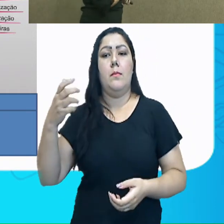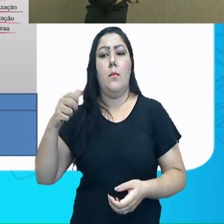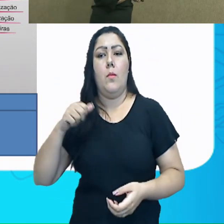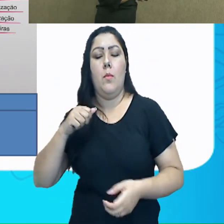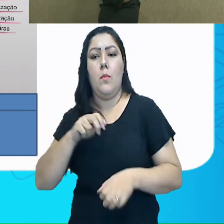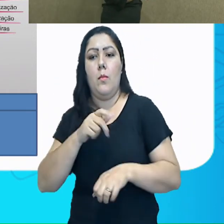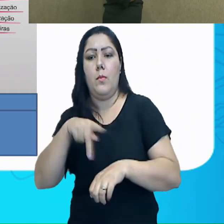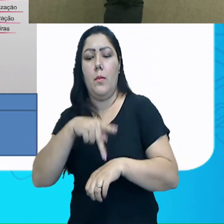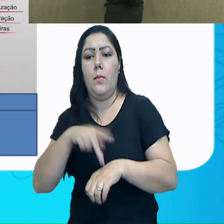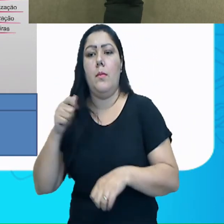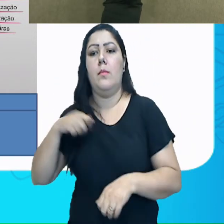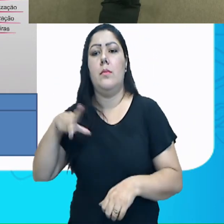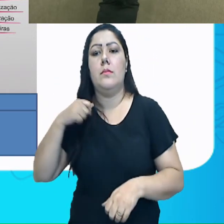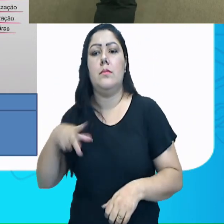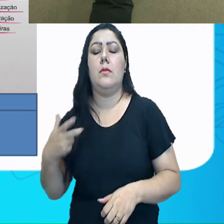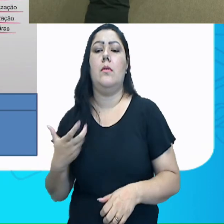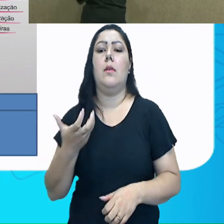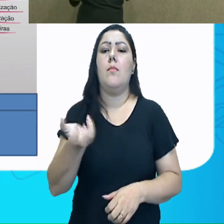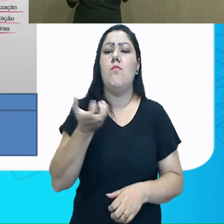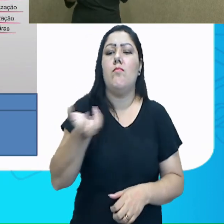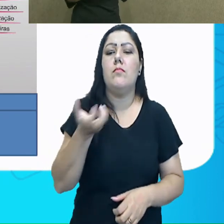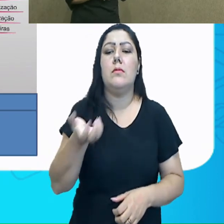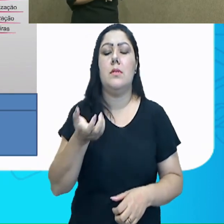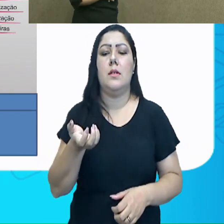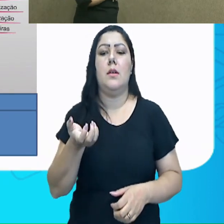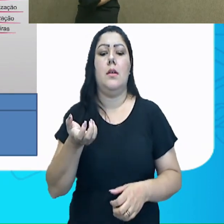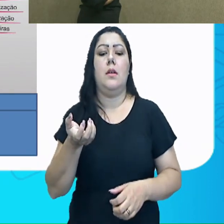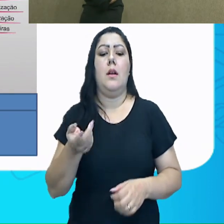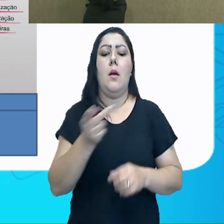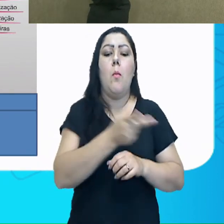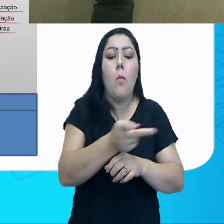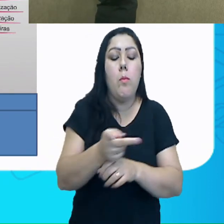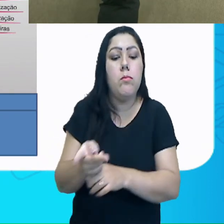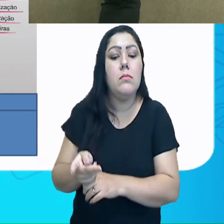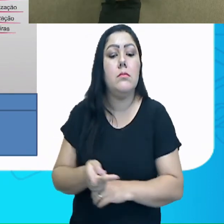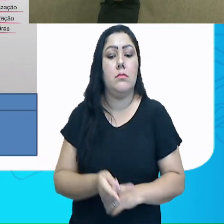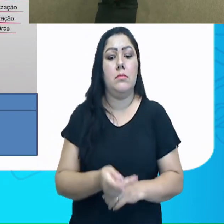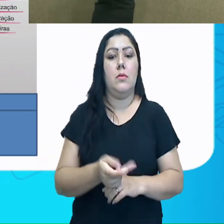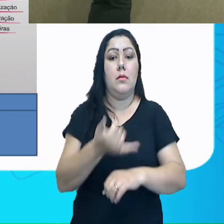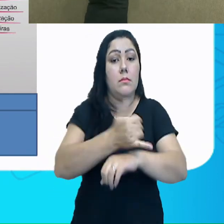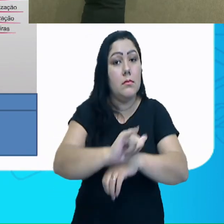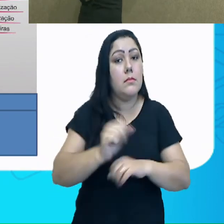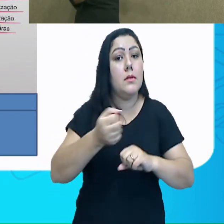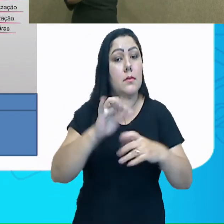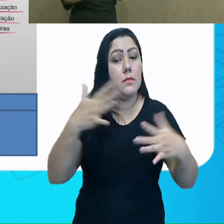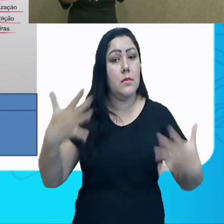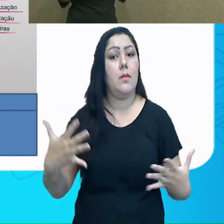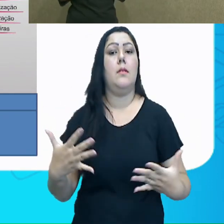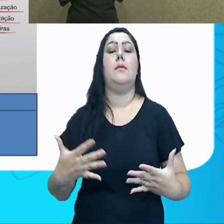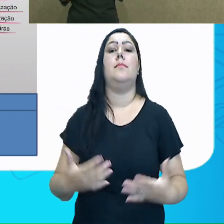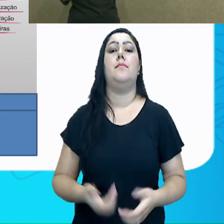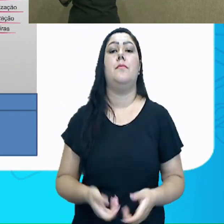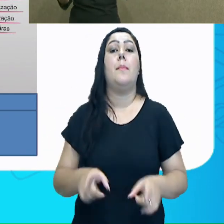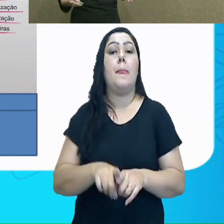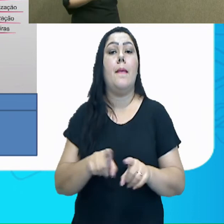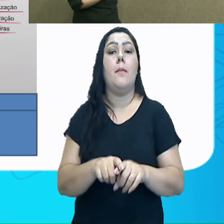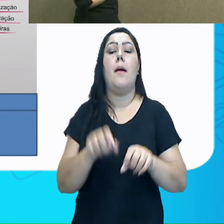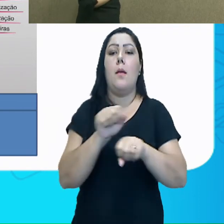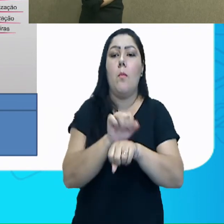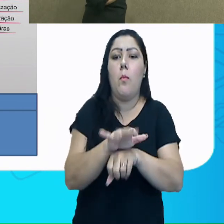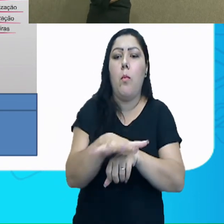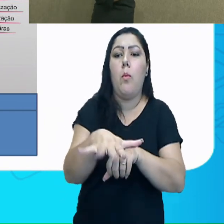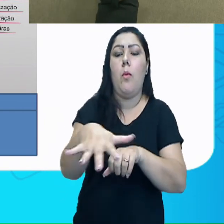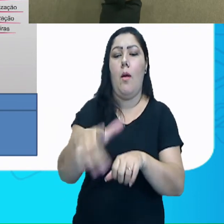preciosos. Tem as moções, que também um comércio de abastecimento, transporte